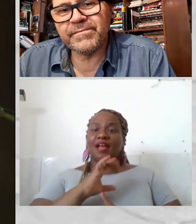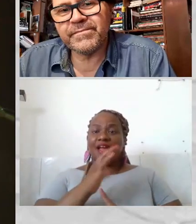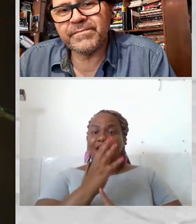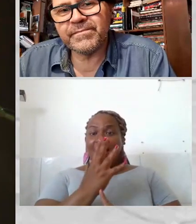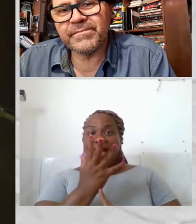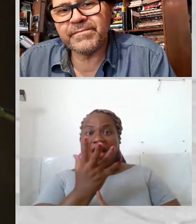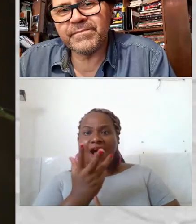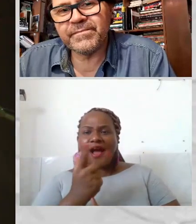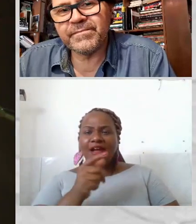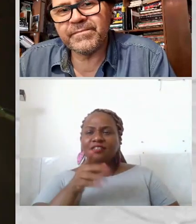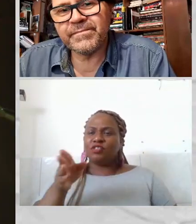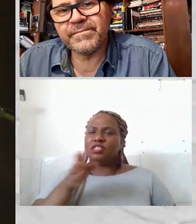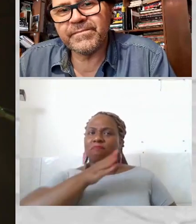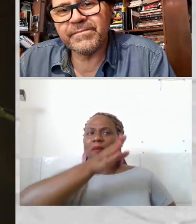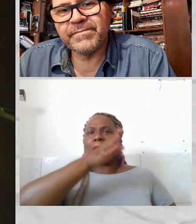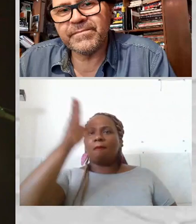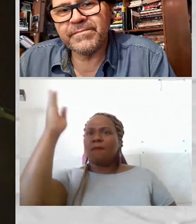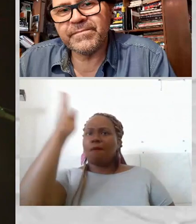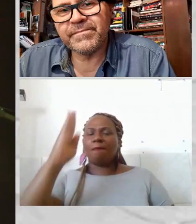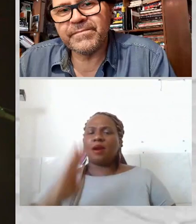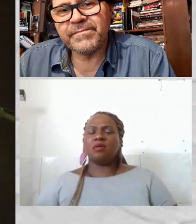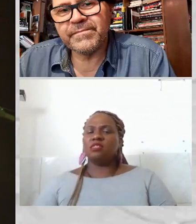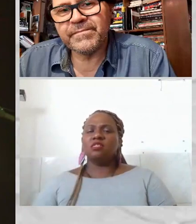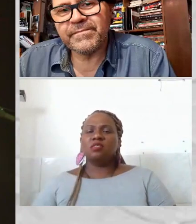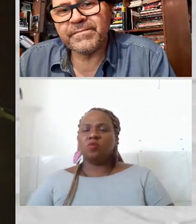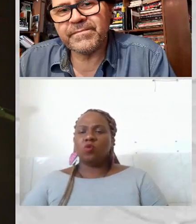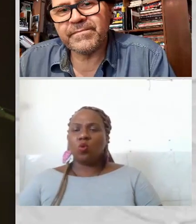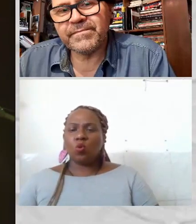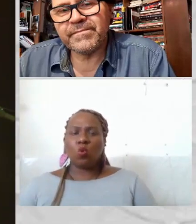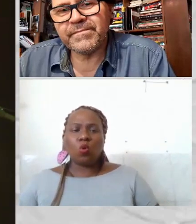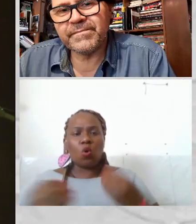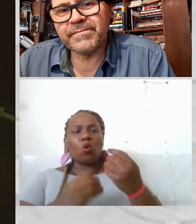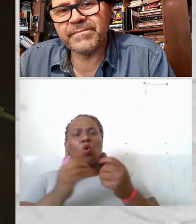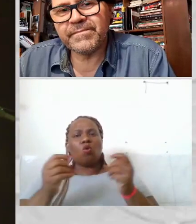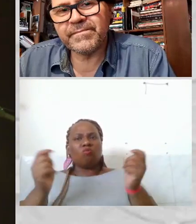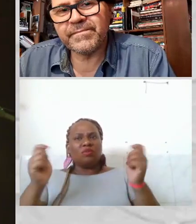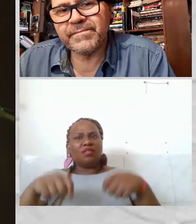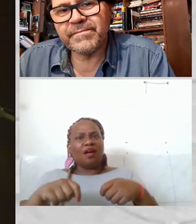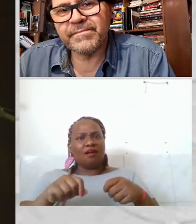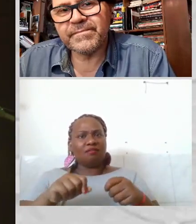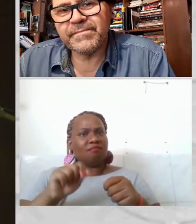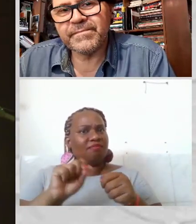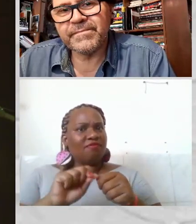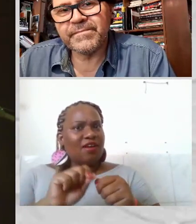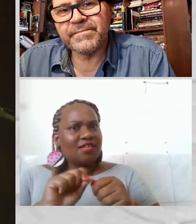pelo Brasil, tem se posicionado e o que é preciso fazer ainda mais para que a gente possa